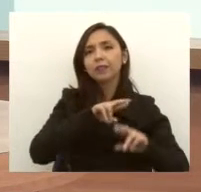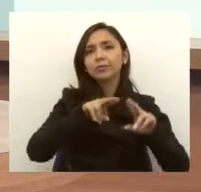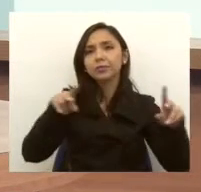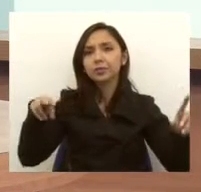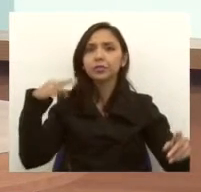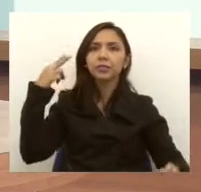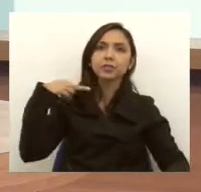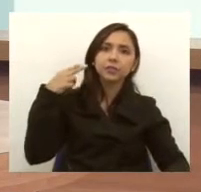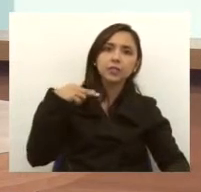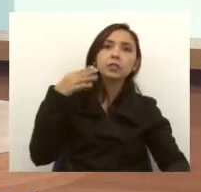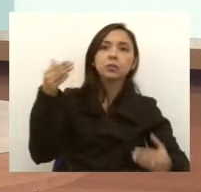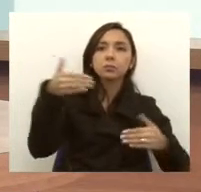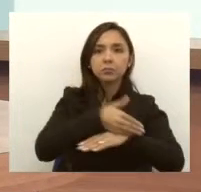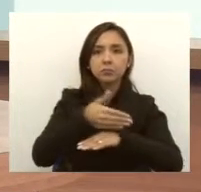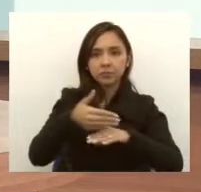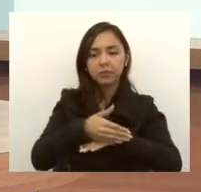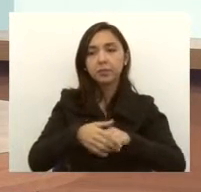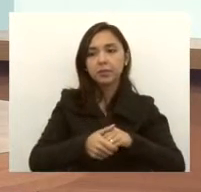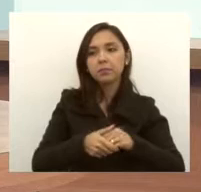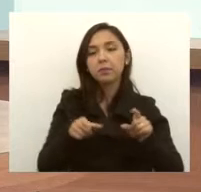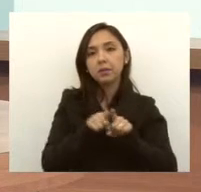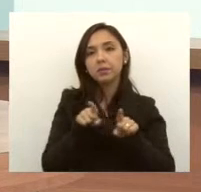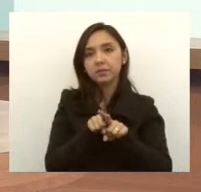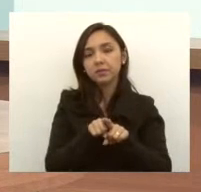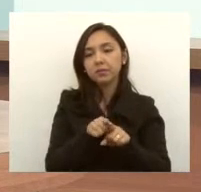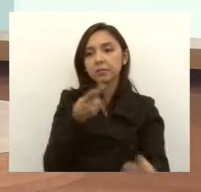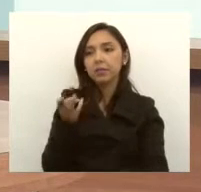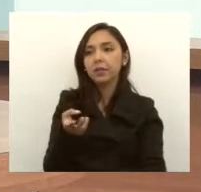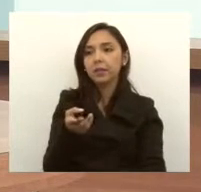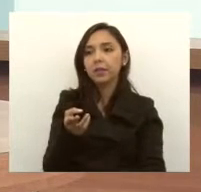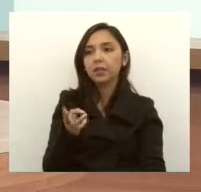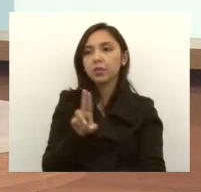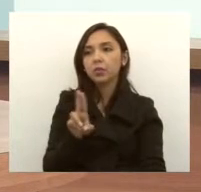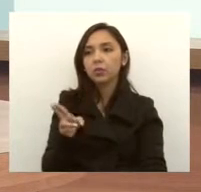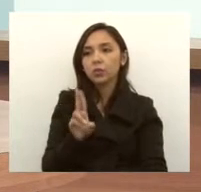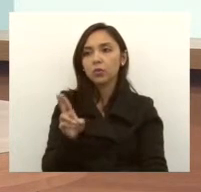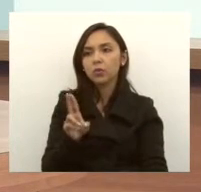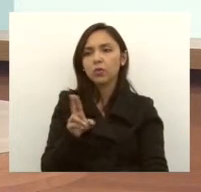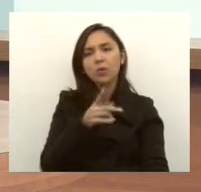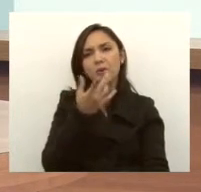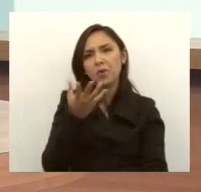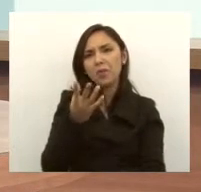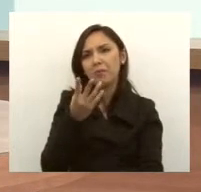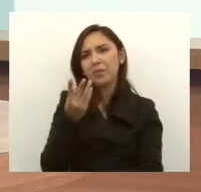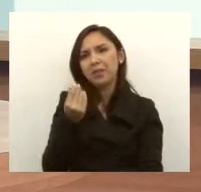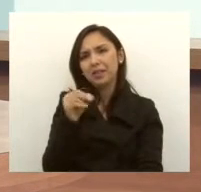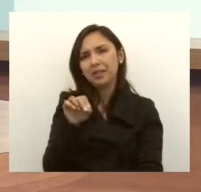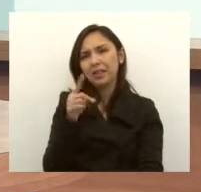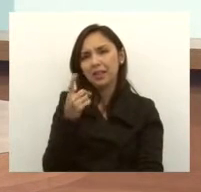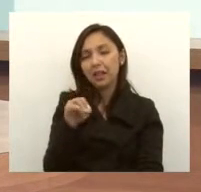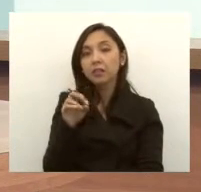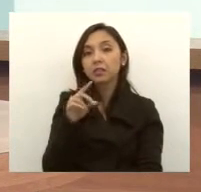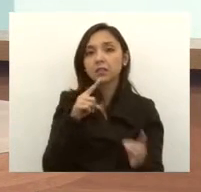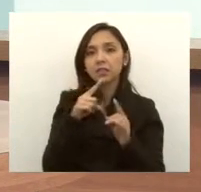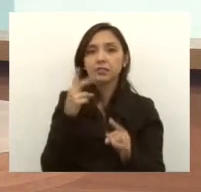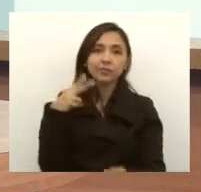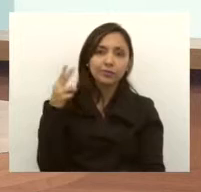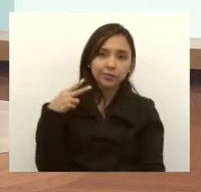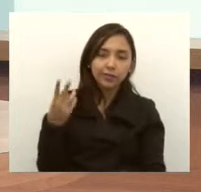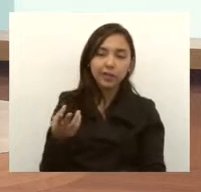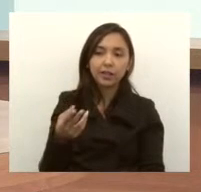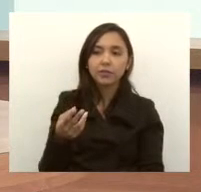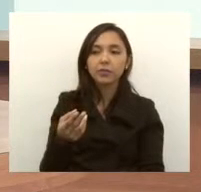vereadores participaram dela, né? Inclusive, não vou citar nomes aqui, que mais de 10 vereadores. Hoje estava lá